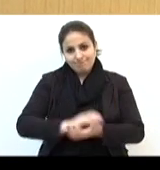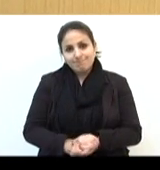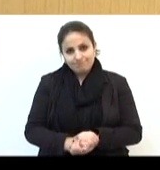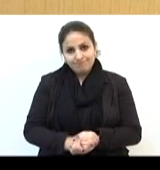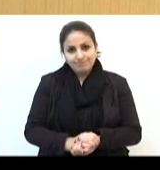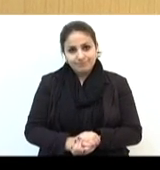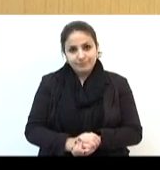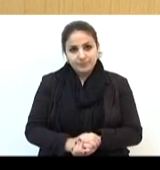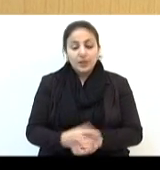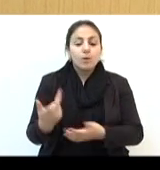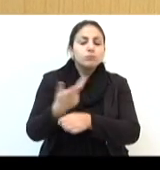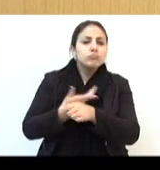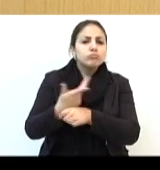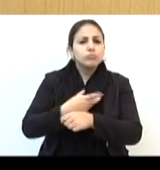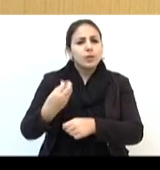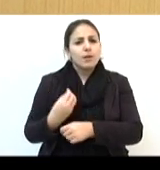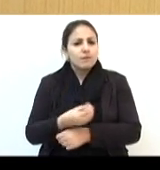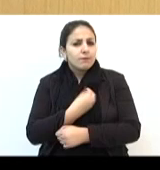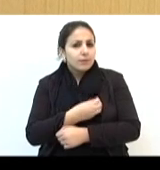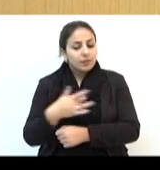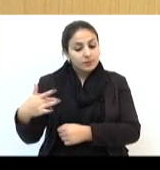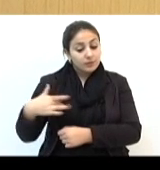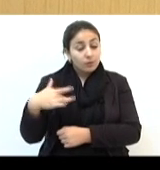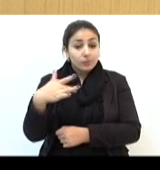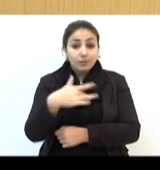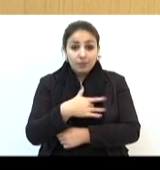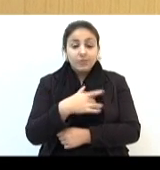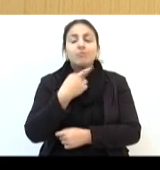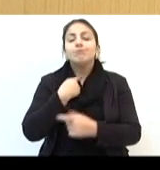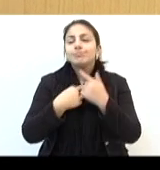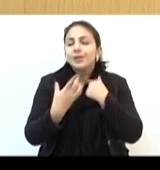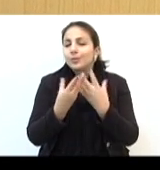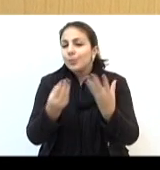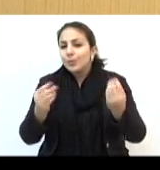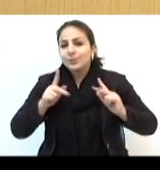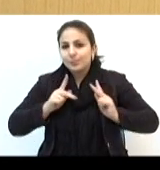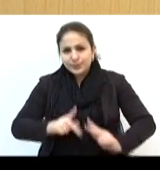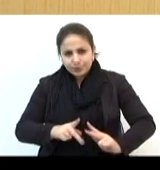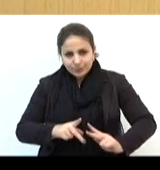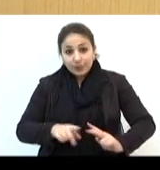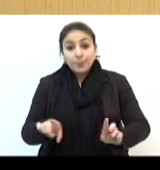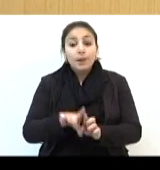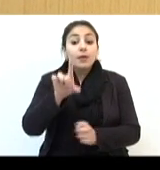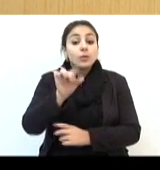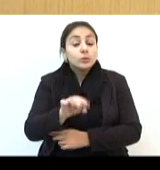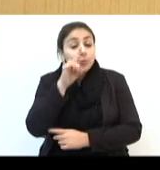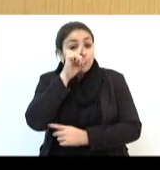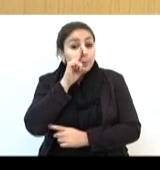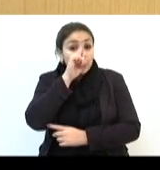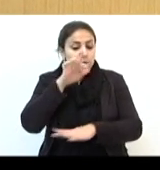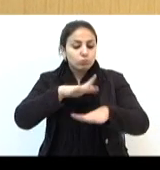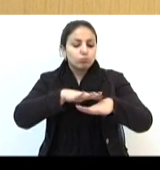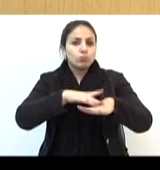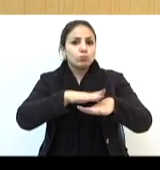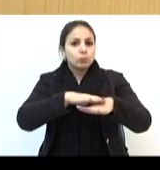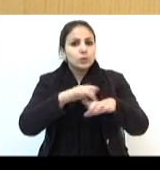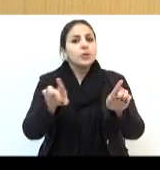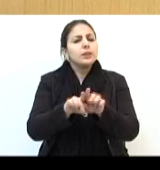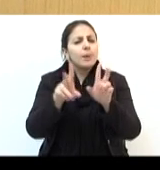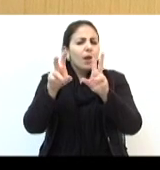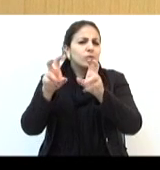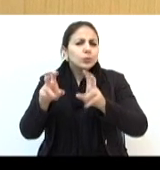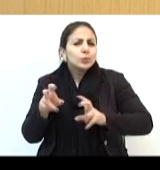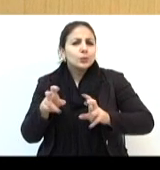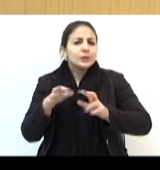A busca pela vida saudável é o desejo de muitas pessoas, seja para reduzir o risco de doenças ou por